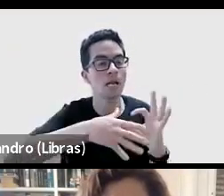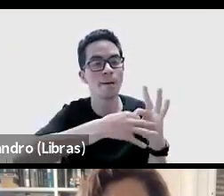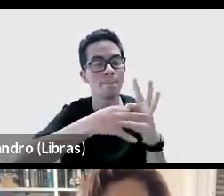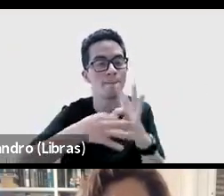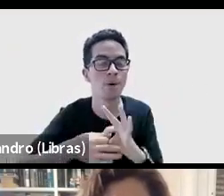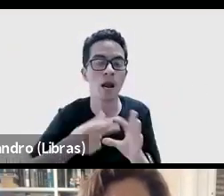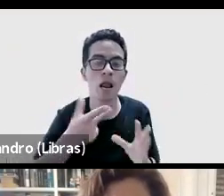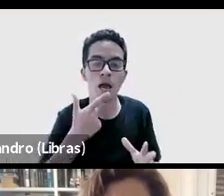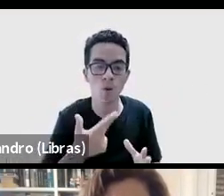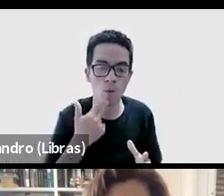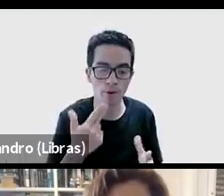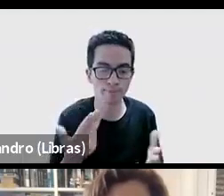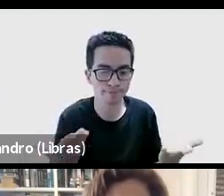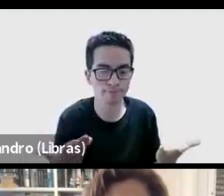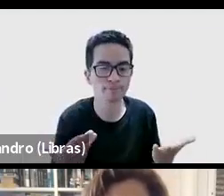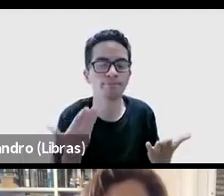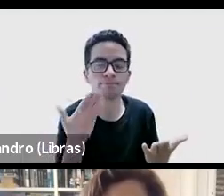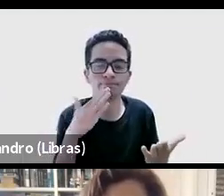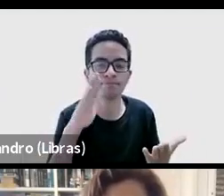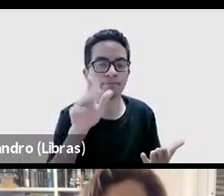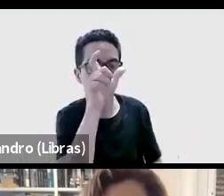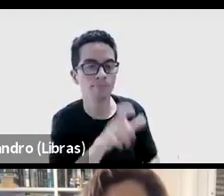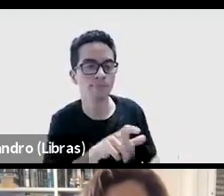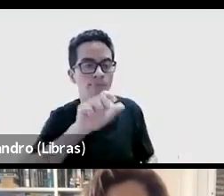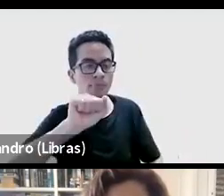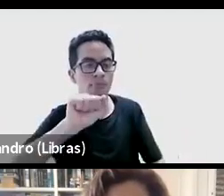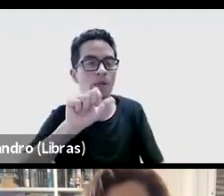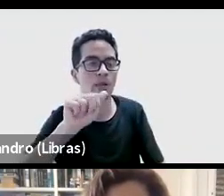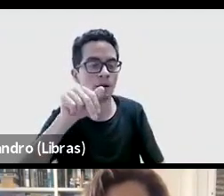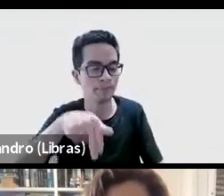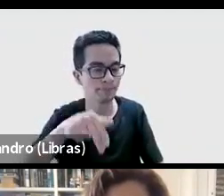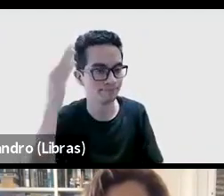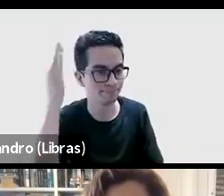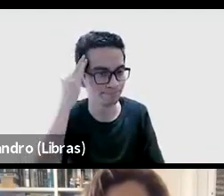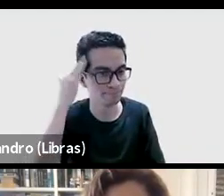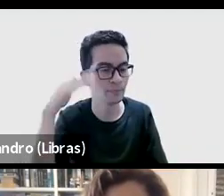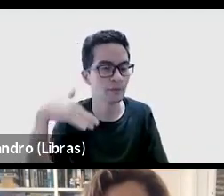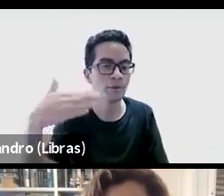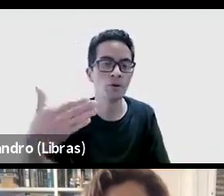multiculturais. A palavra é sua, Alan. Logo mais a gente volta a conversar.